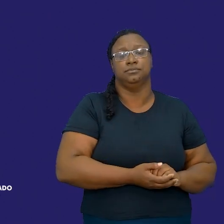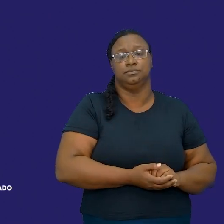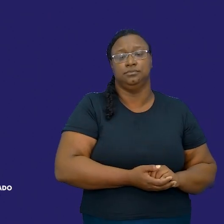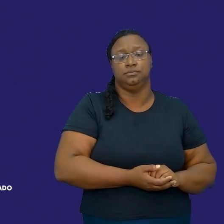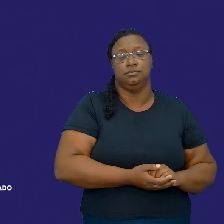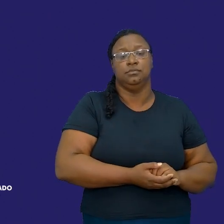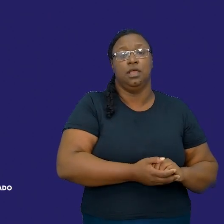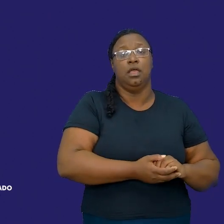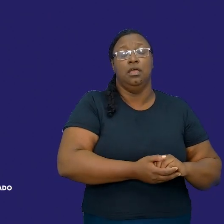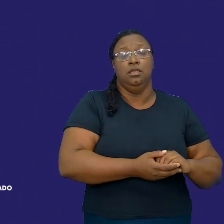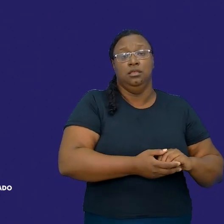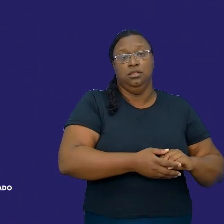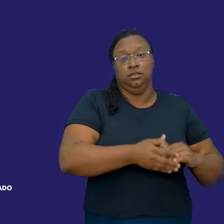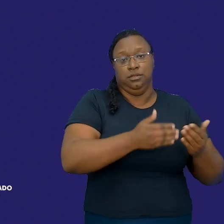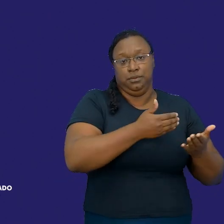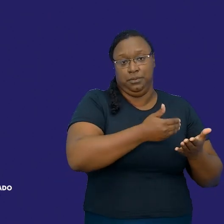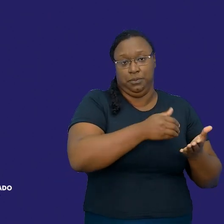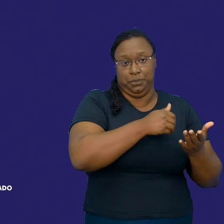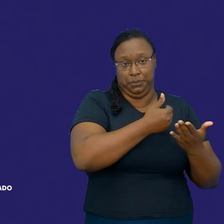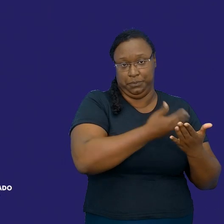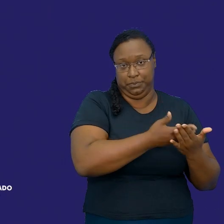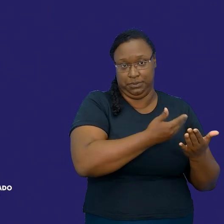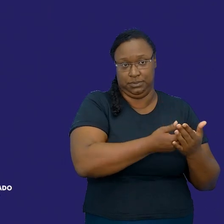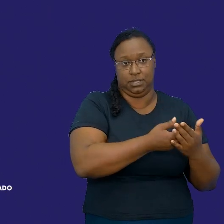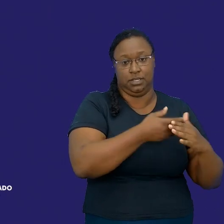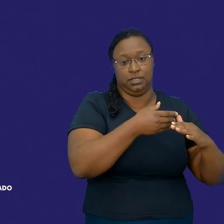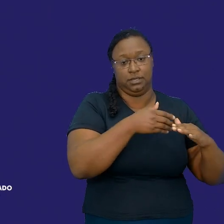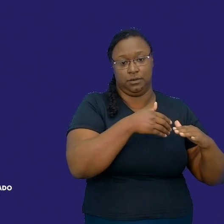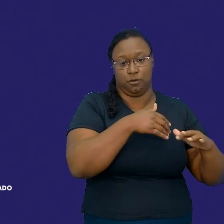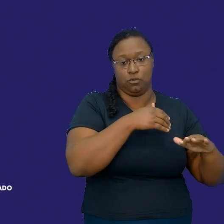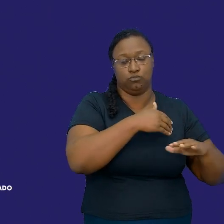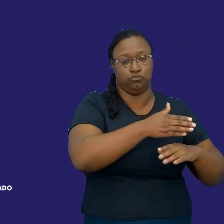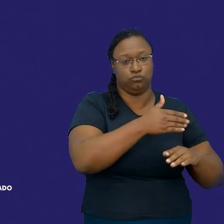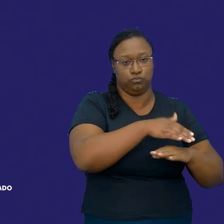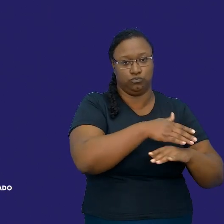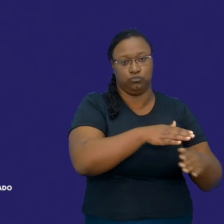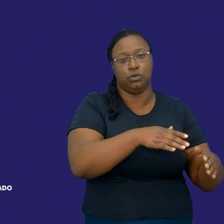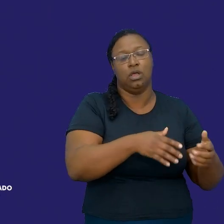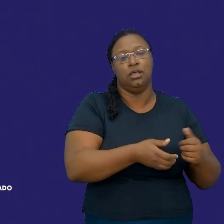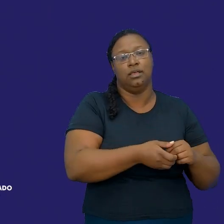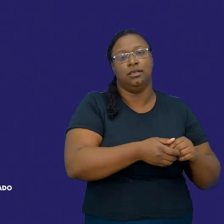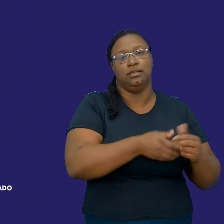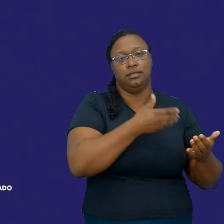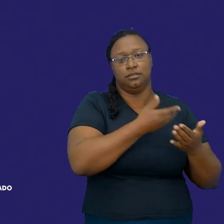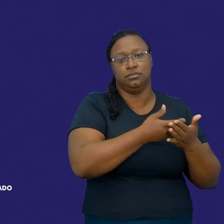eixo formativo, ensino por investigação e atividades investigativas.